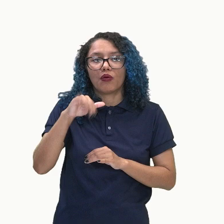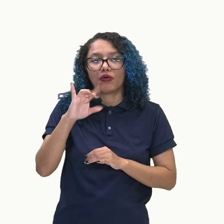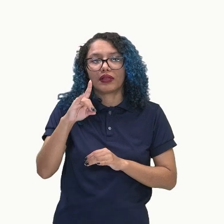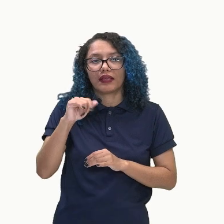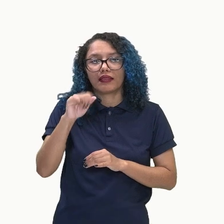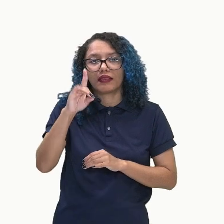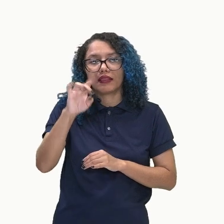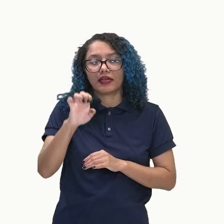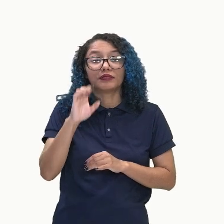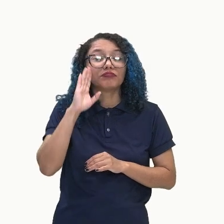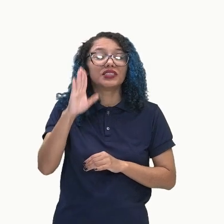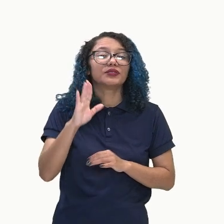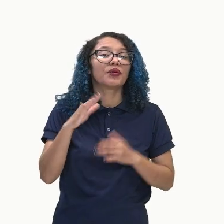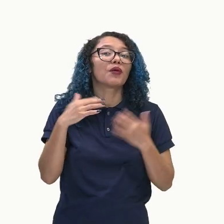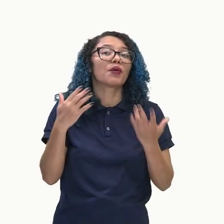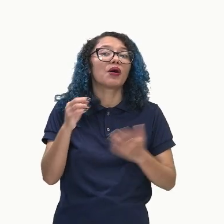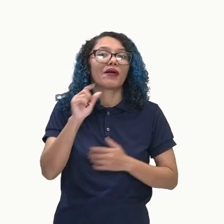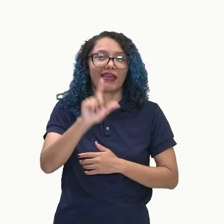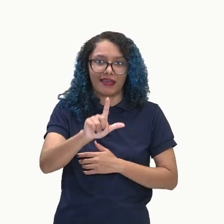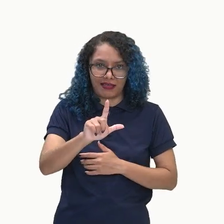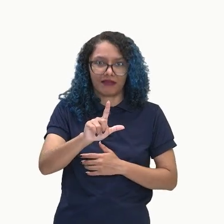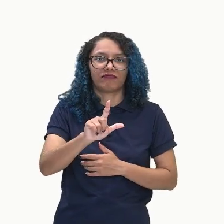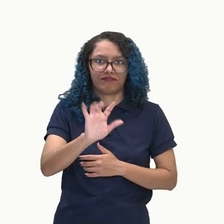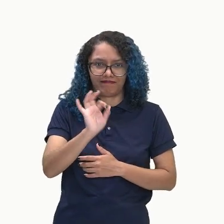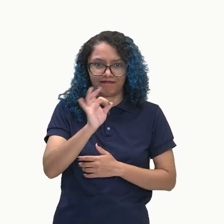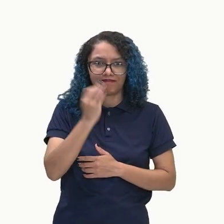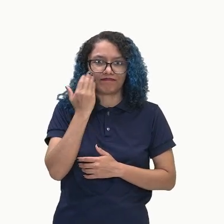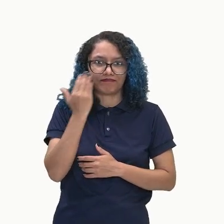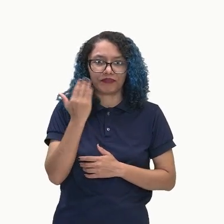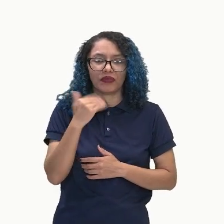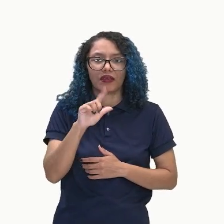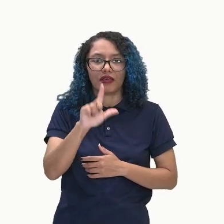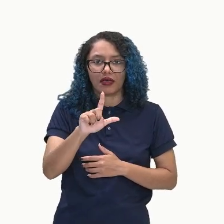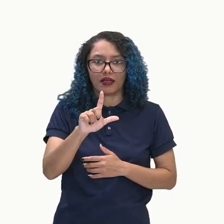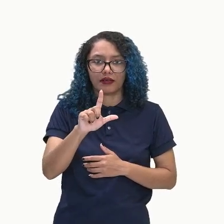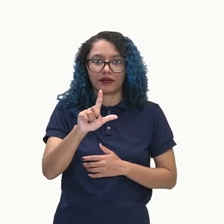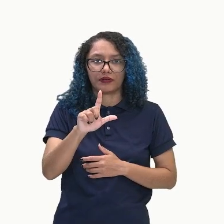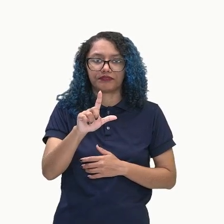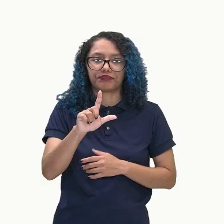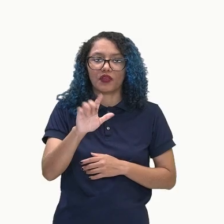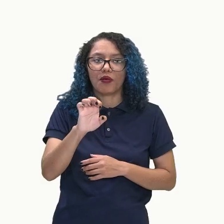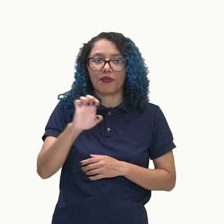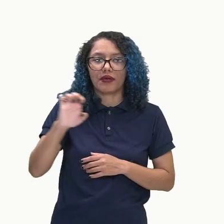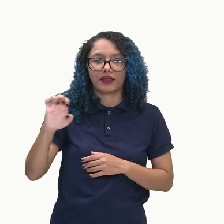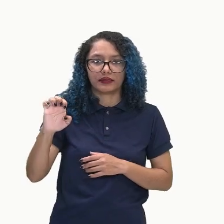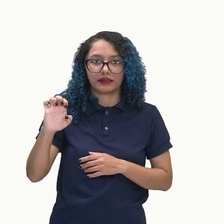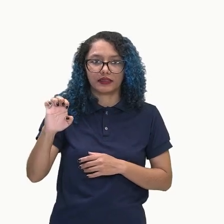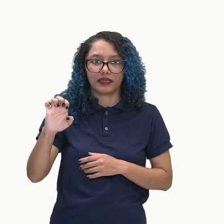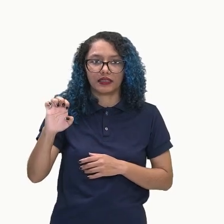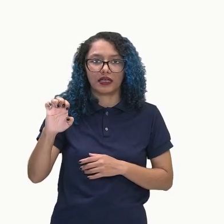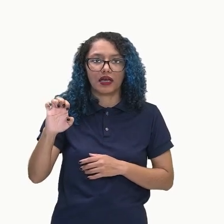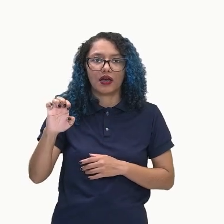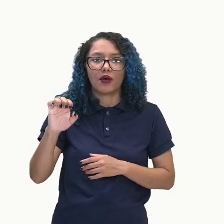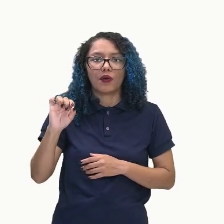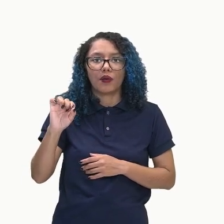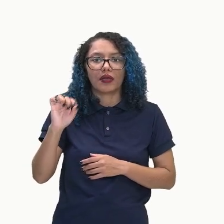litro. À esquerda do litro, nós vamos ter os múltiplos, que são quem?